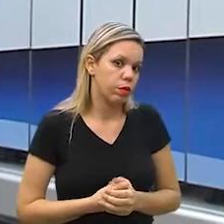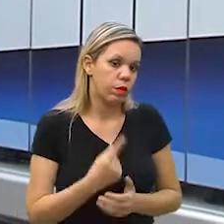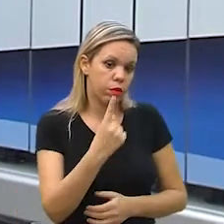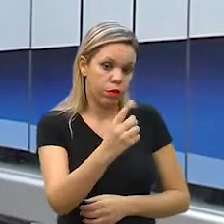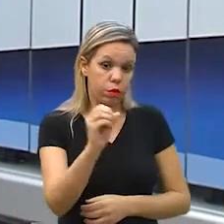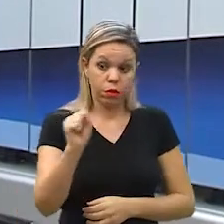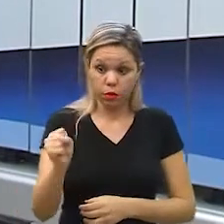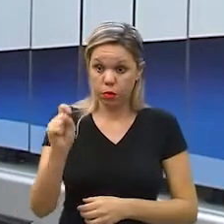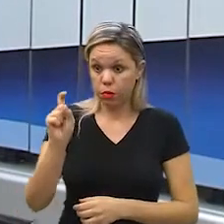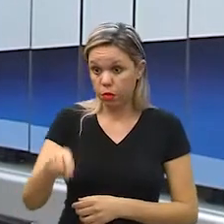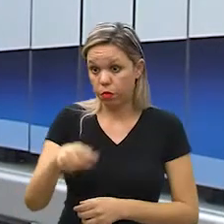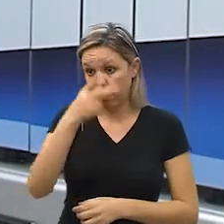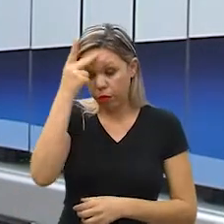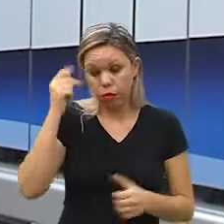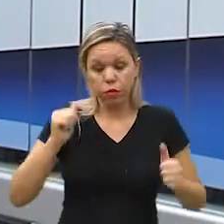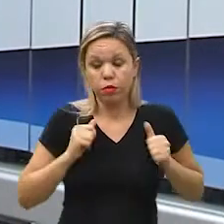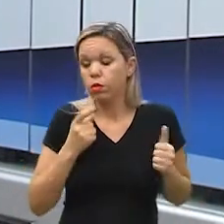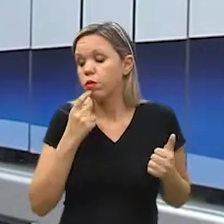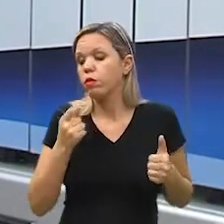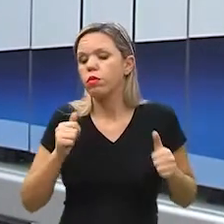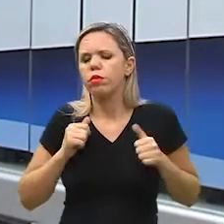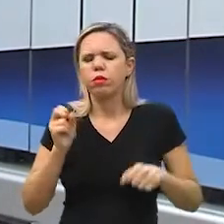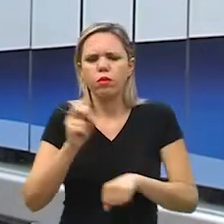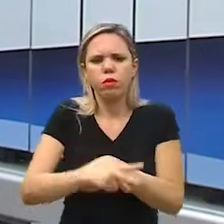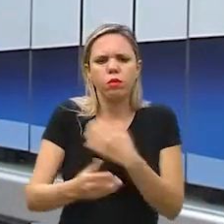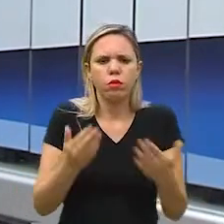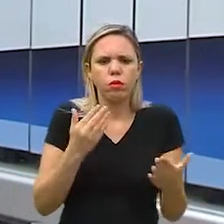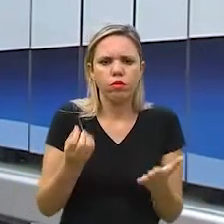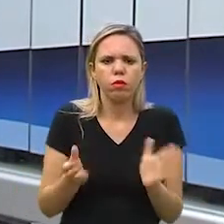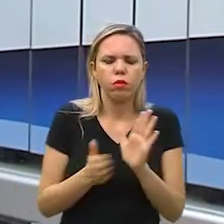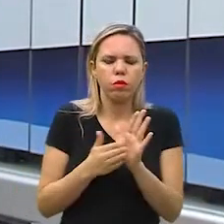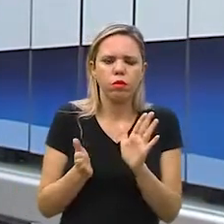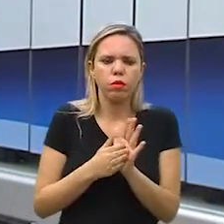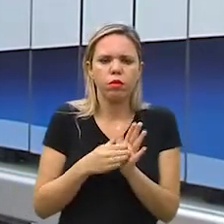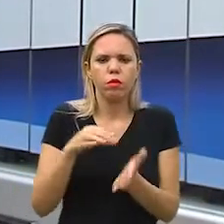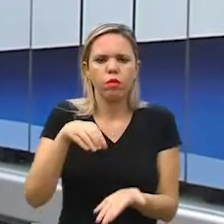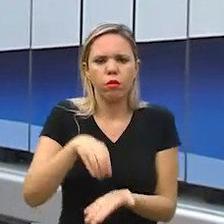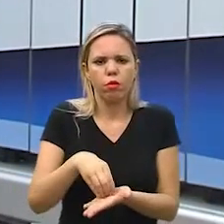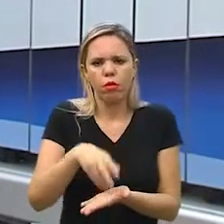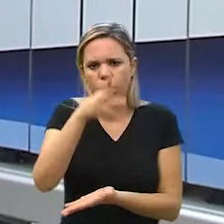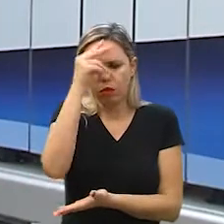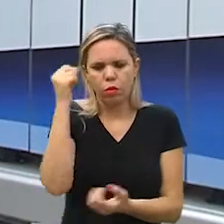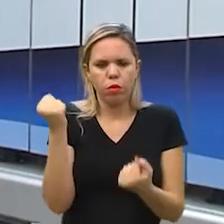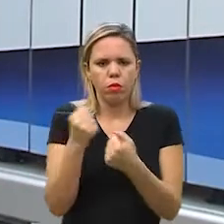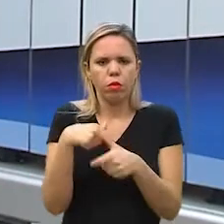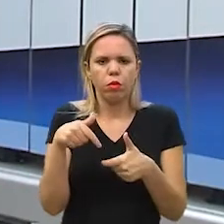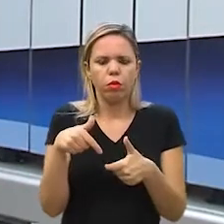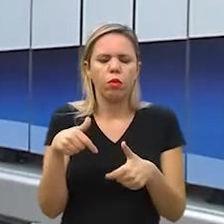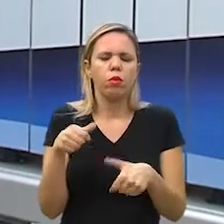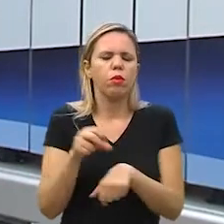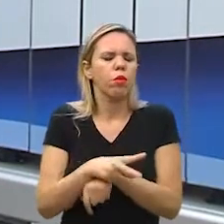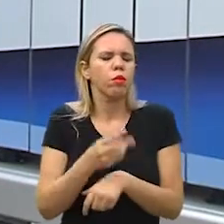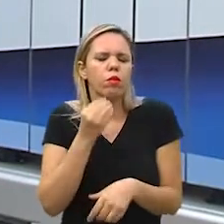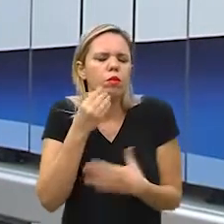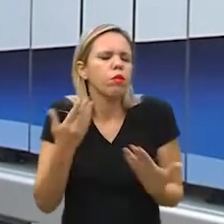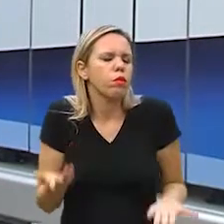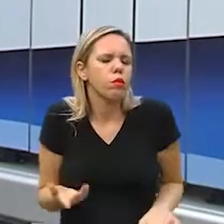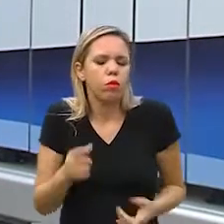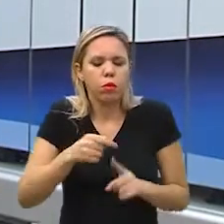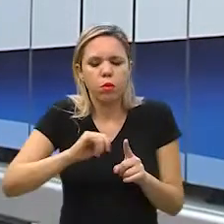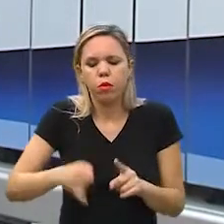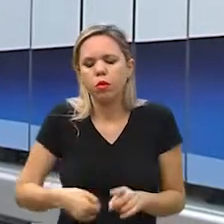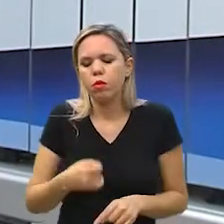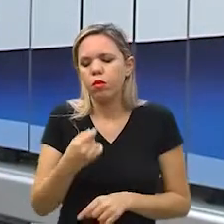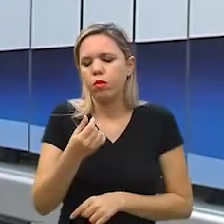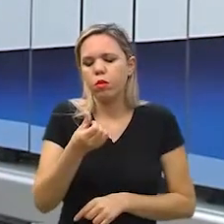108 mil campineiros, quando você pega as vagas ofertadas pelo Centro Público de Apoio ao Trabalhador de Campinas, em janeiro